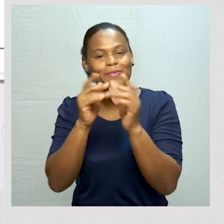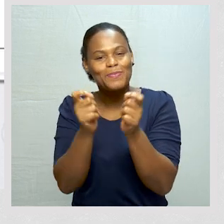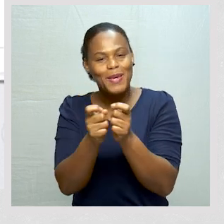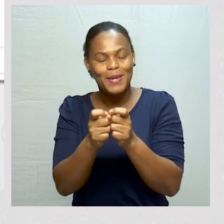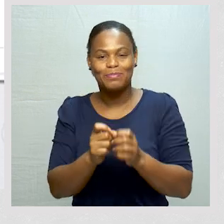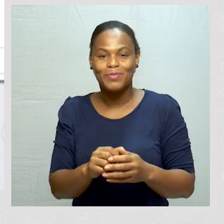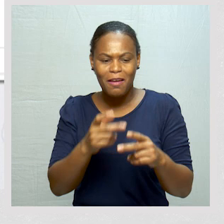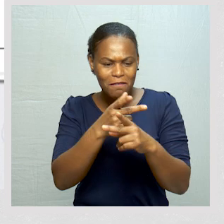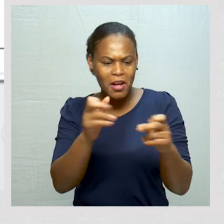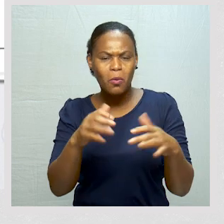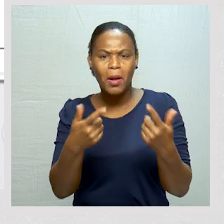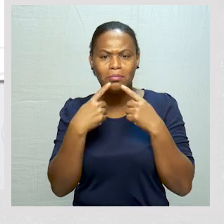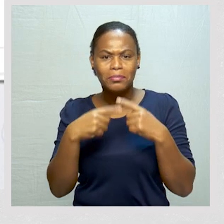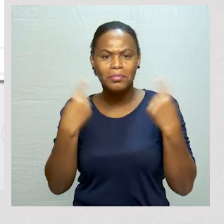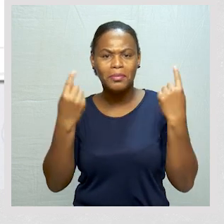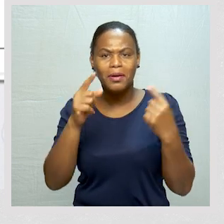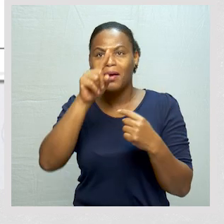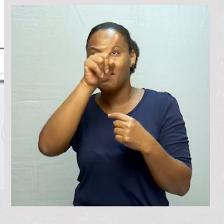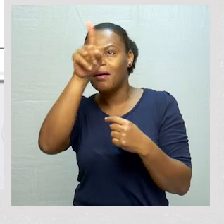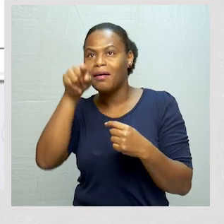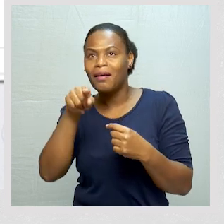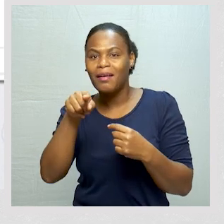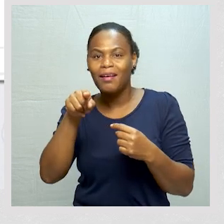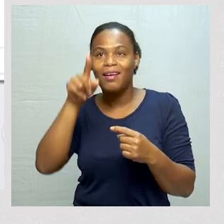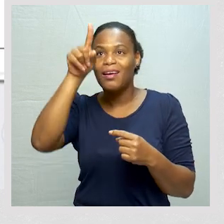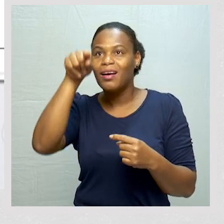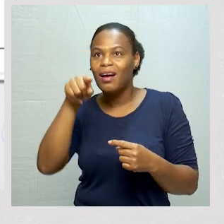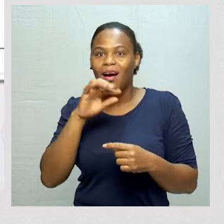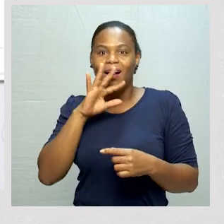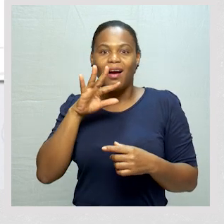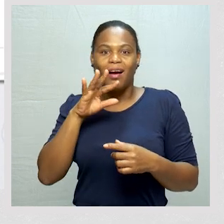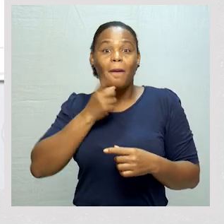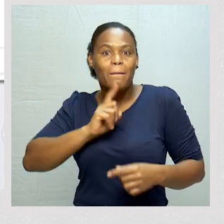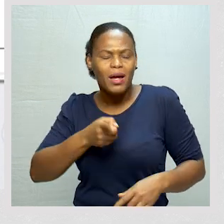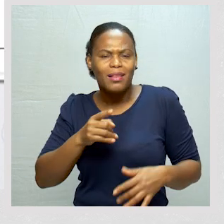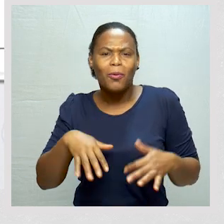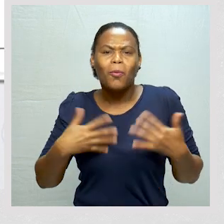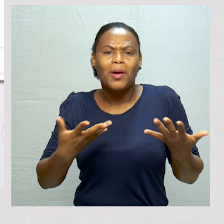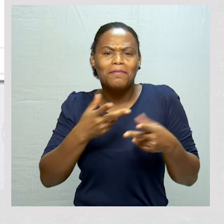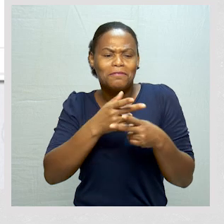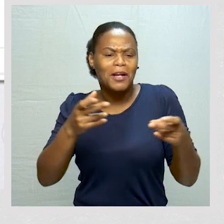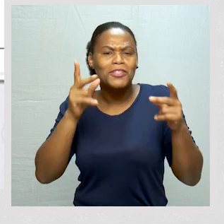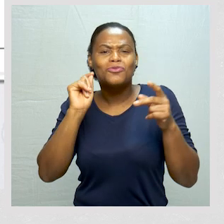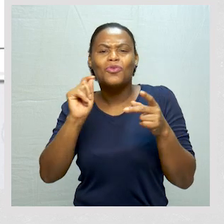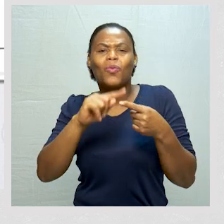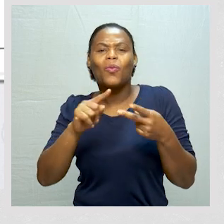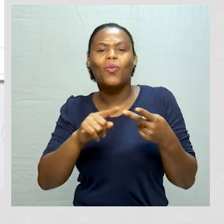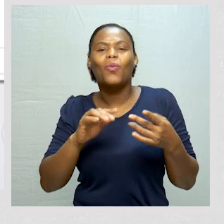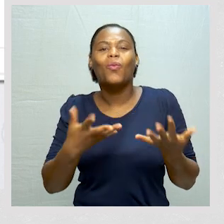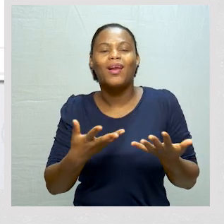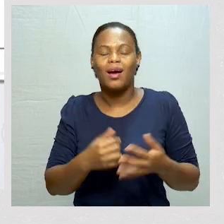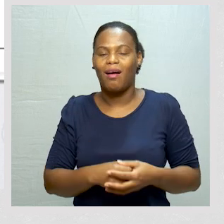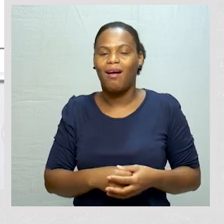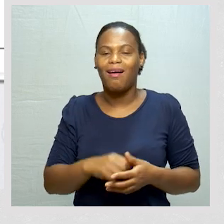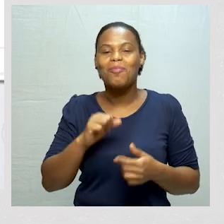tipo de frase é? É declarativa? É interrogativa? É exclamativa? É imperativa? Isso mesmo, é uma